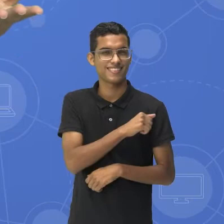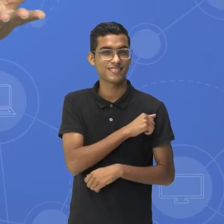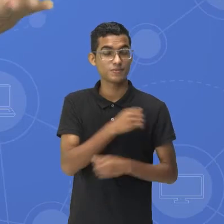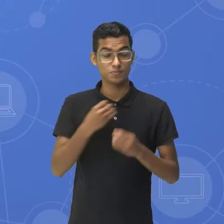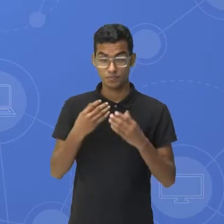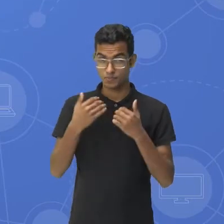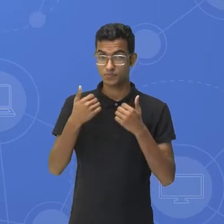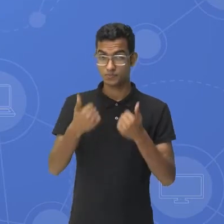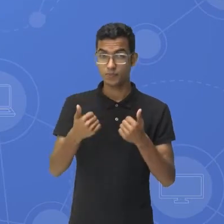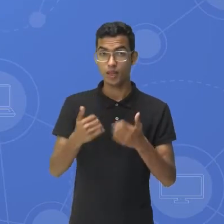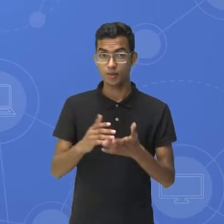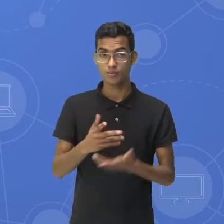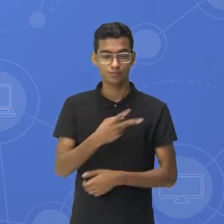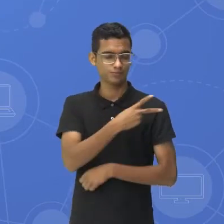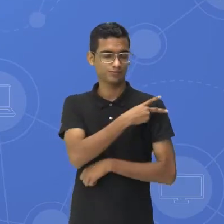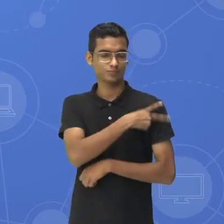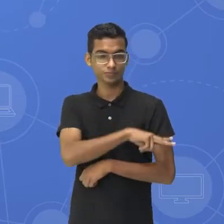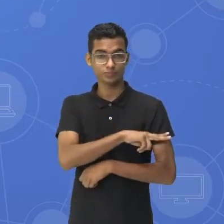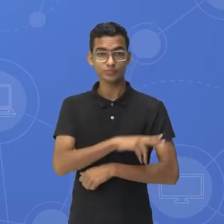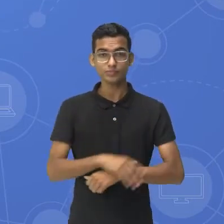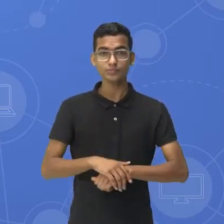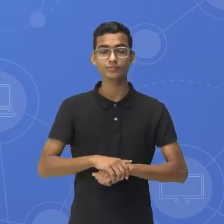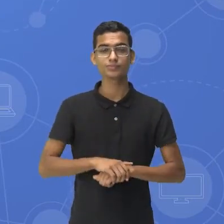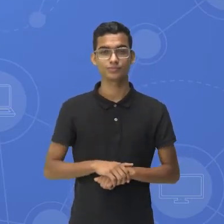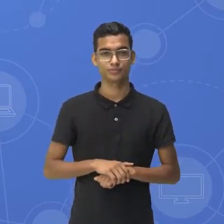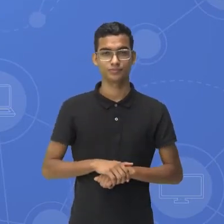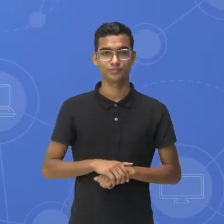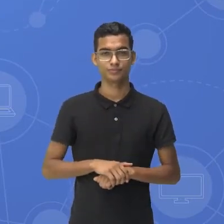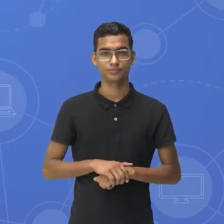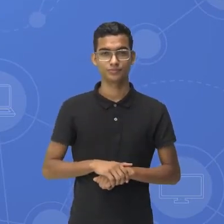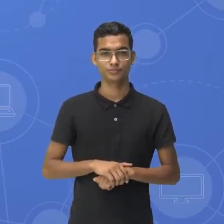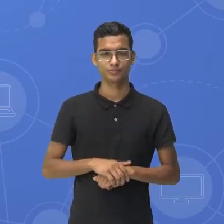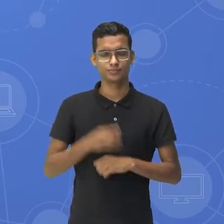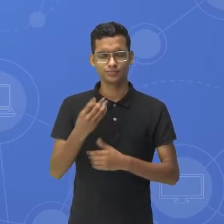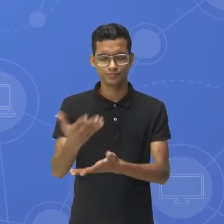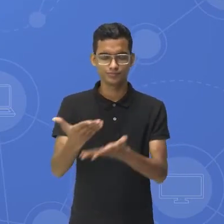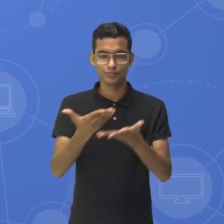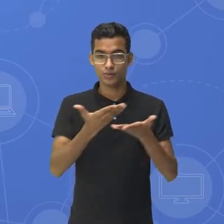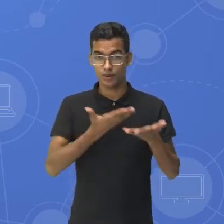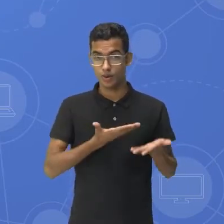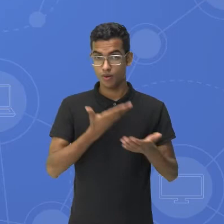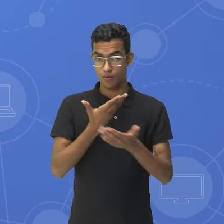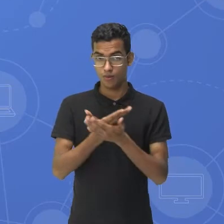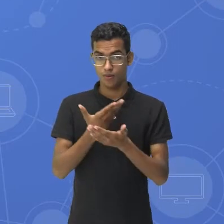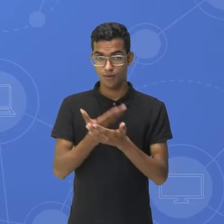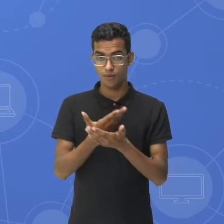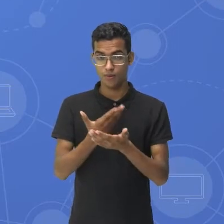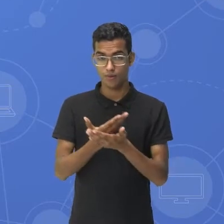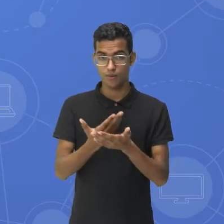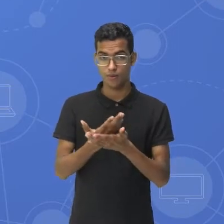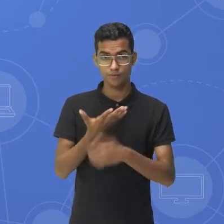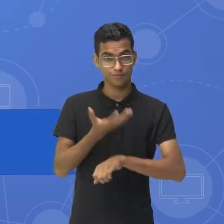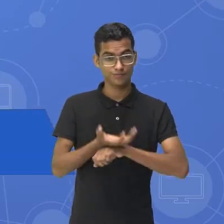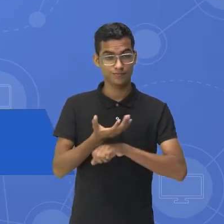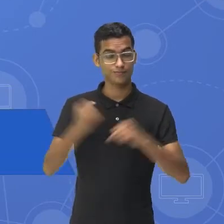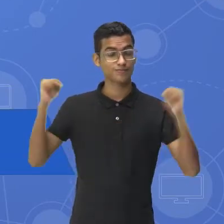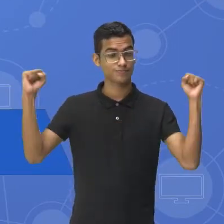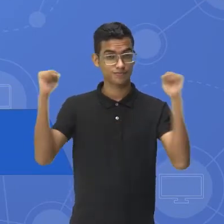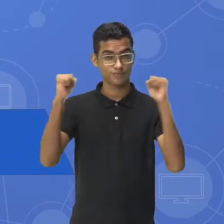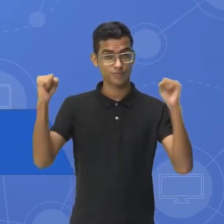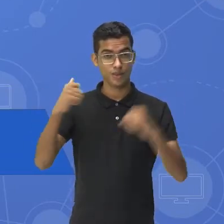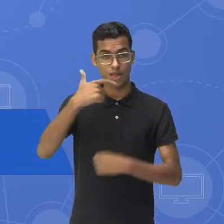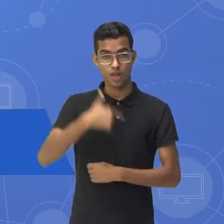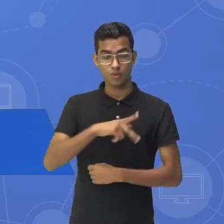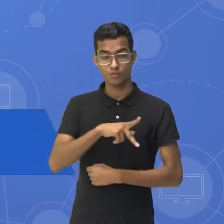Olá, alunos do segundo ano do ensino médio. Sejam bem-vindos à nossa aula de Educação Física. Eu